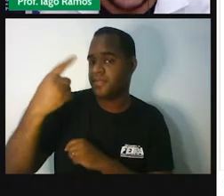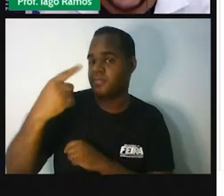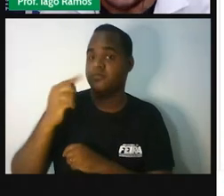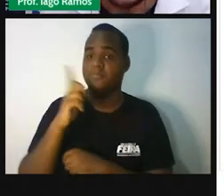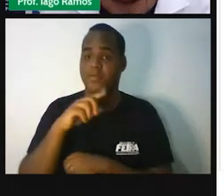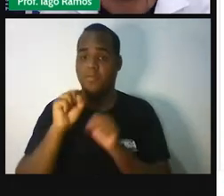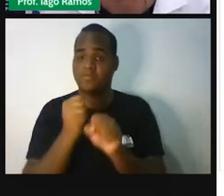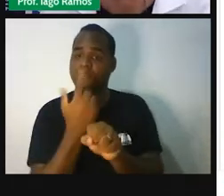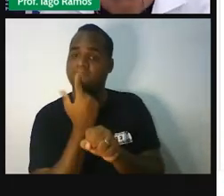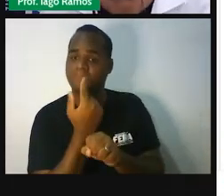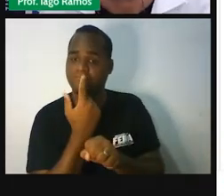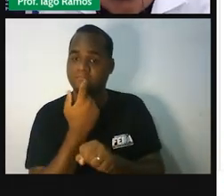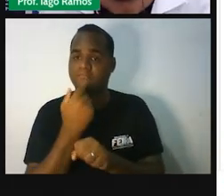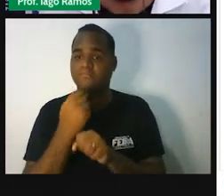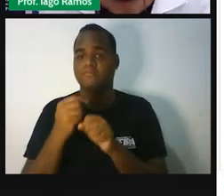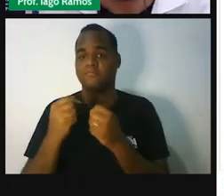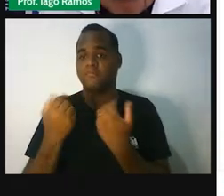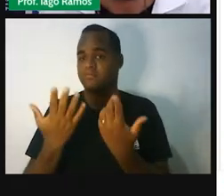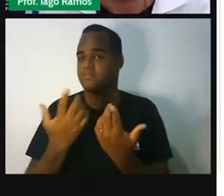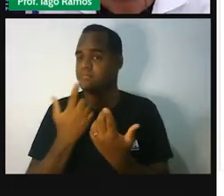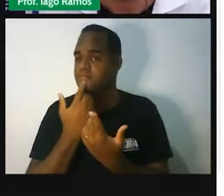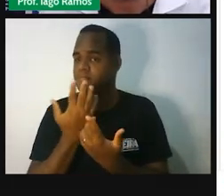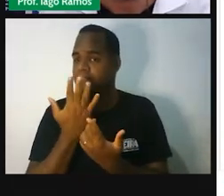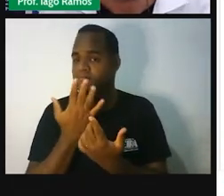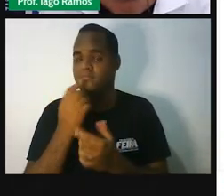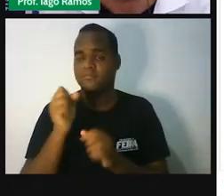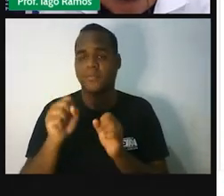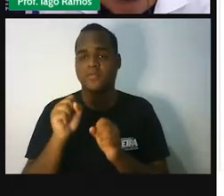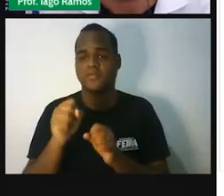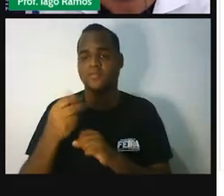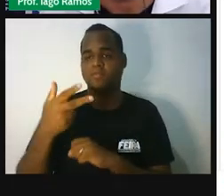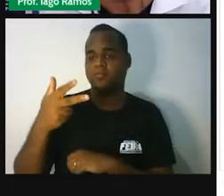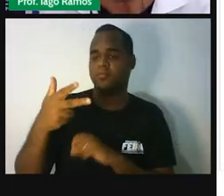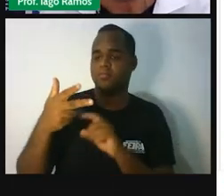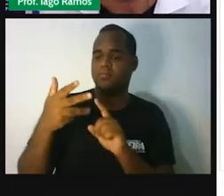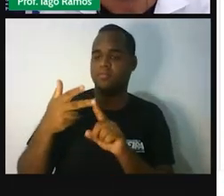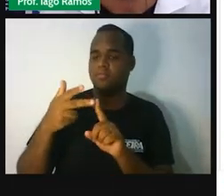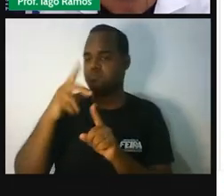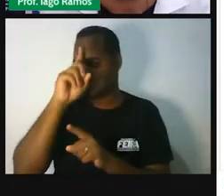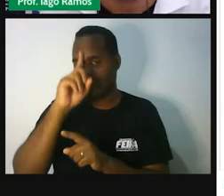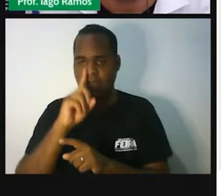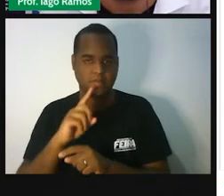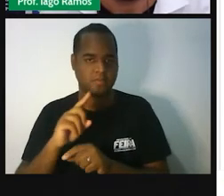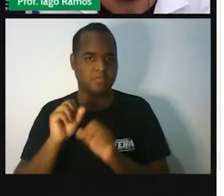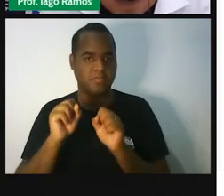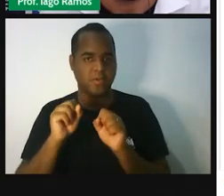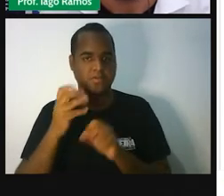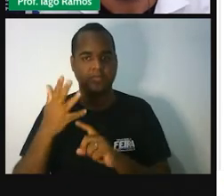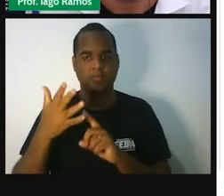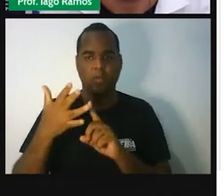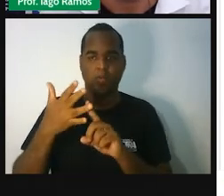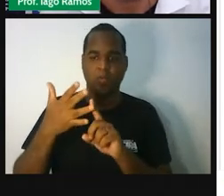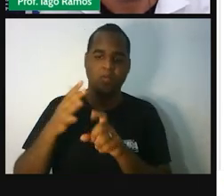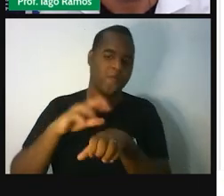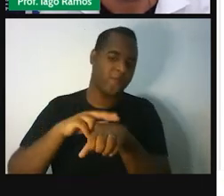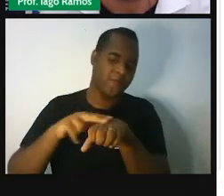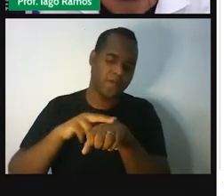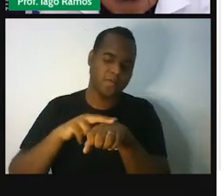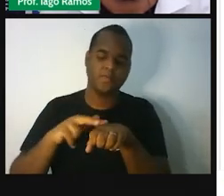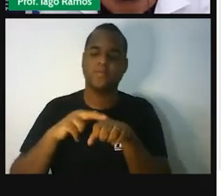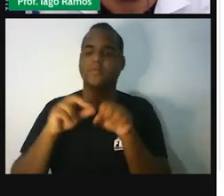ser vermelha ou pode ser amarela ou pode ser